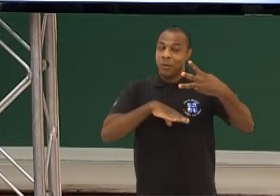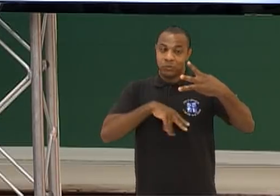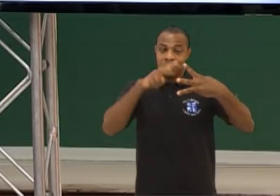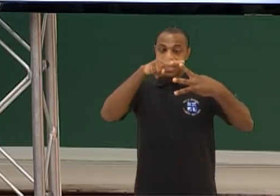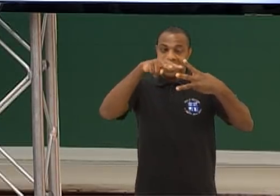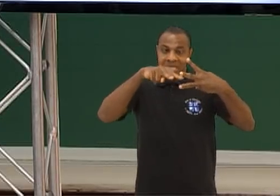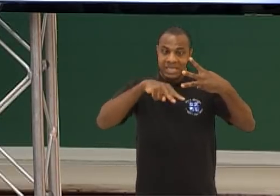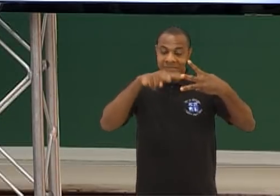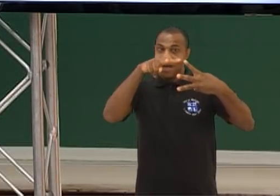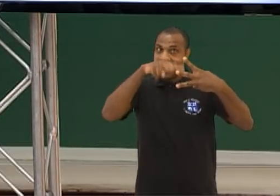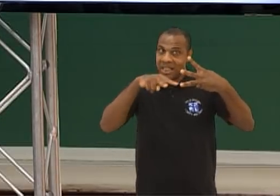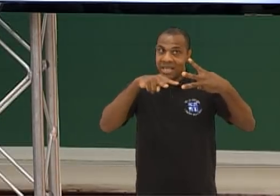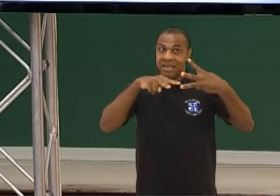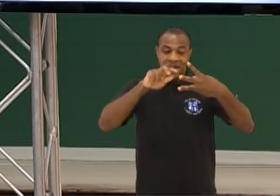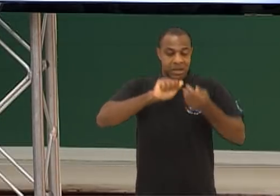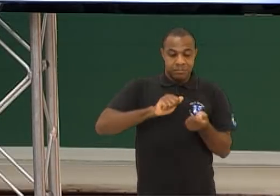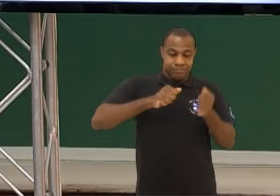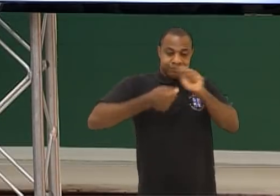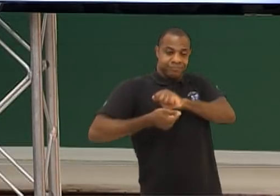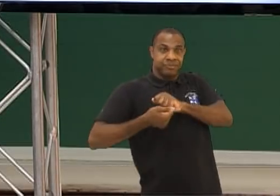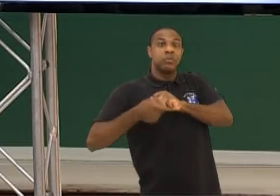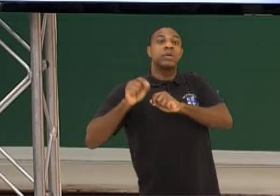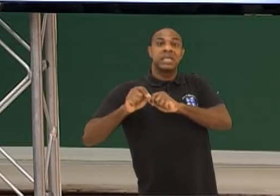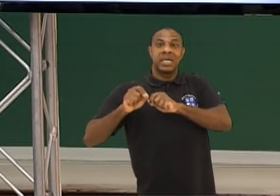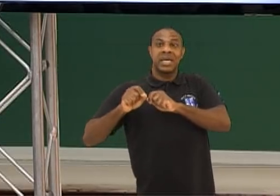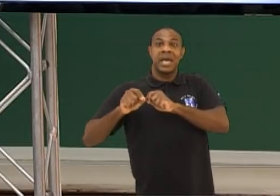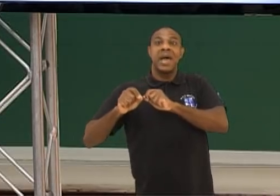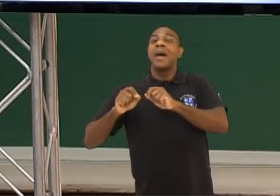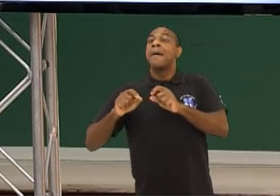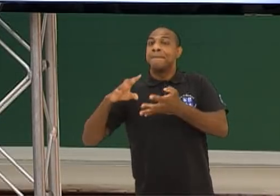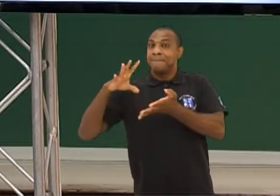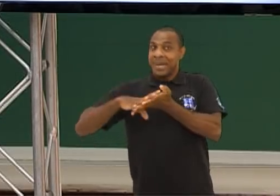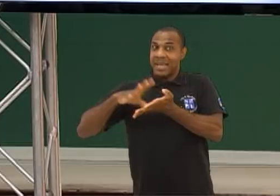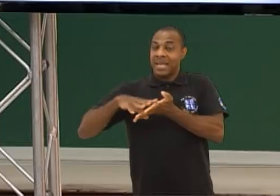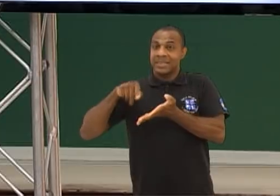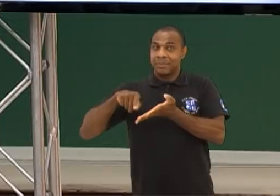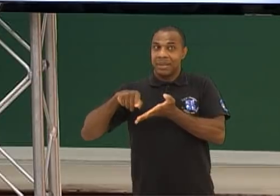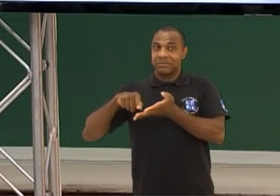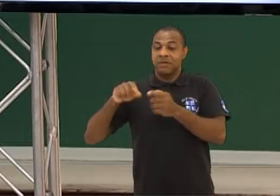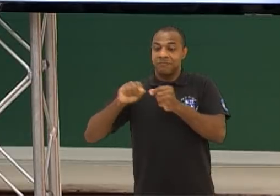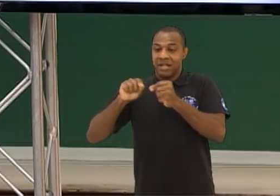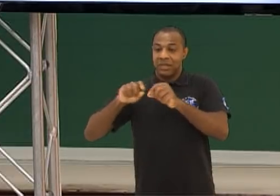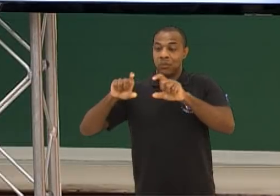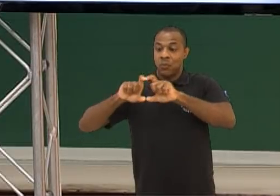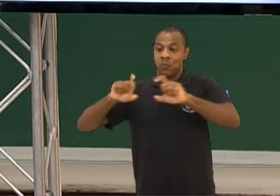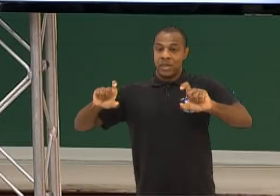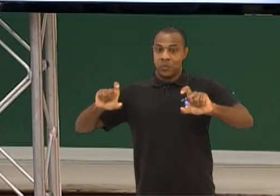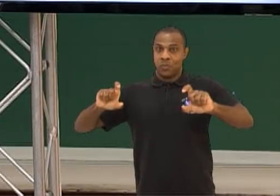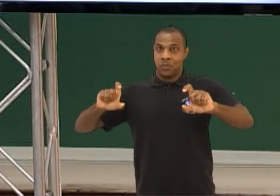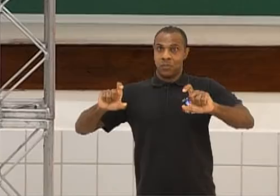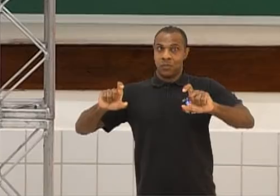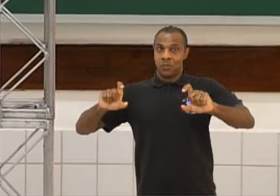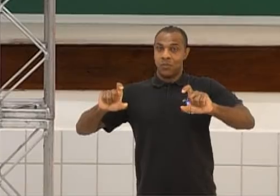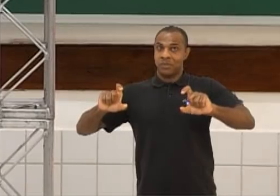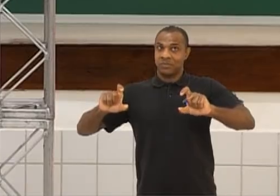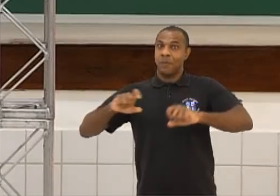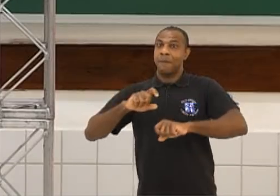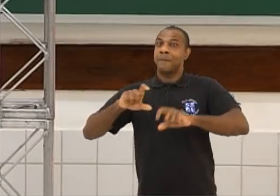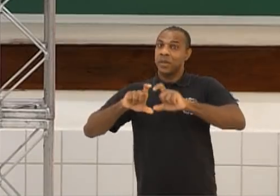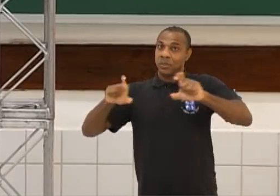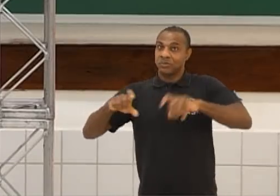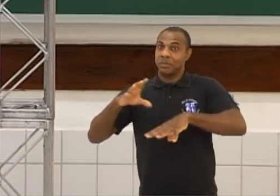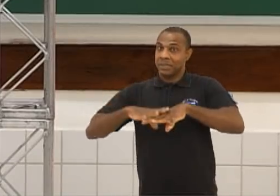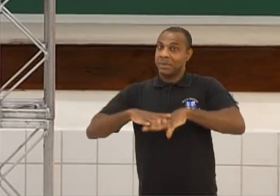vão escrever na linguagem matemática, montando uma equação. Eu vou dar um tempo para vocês fazerem